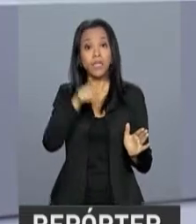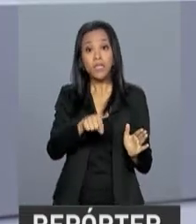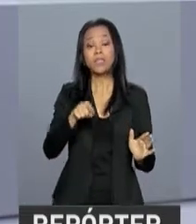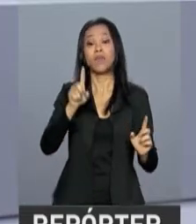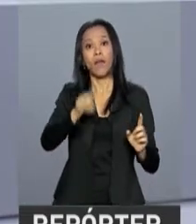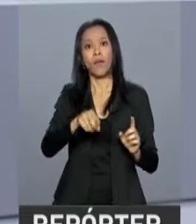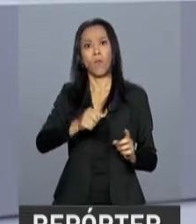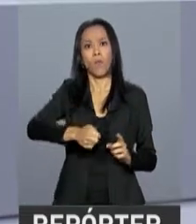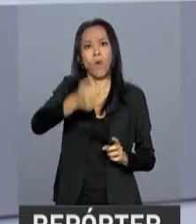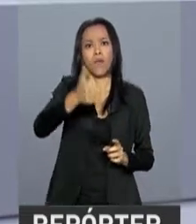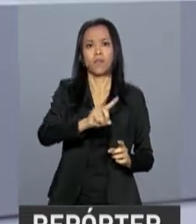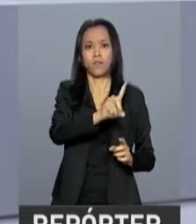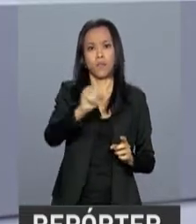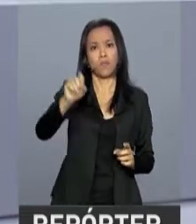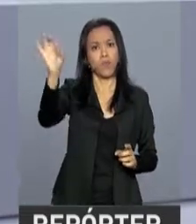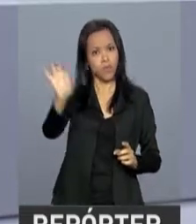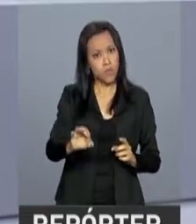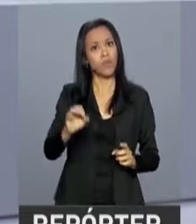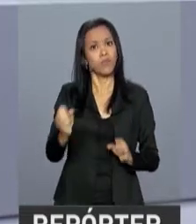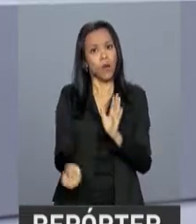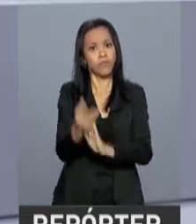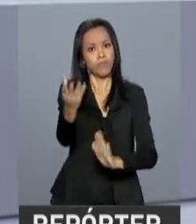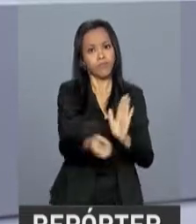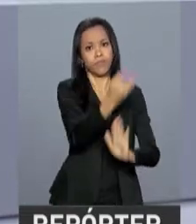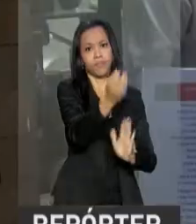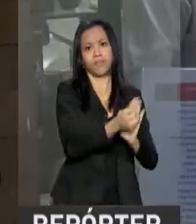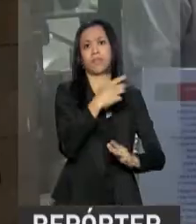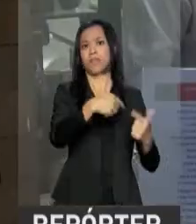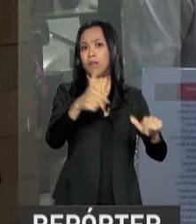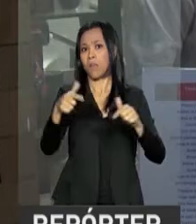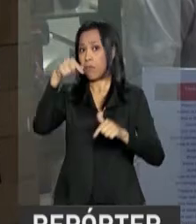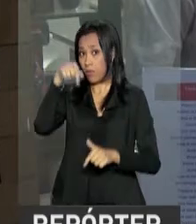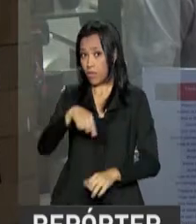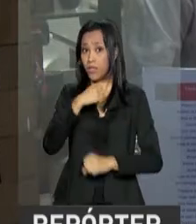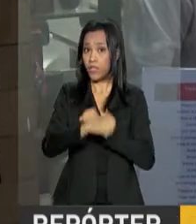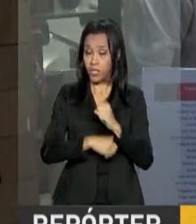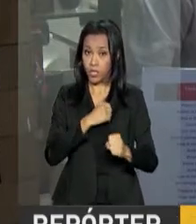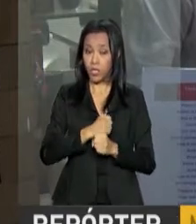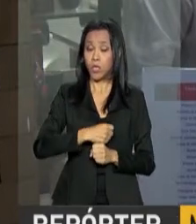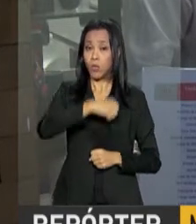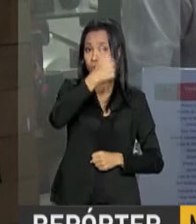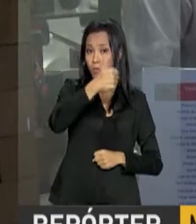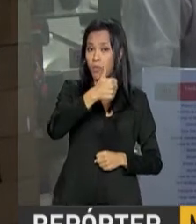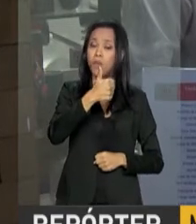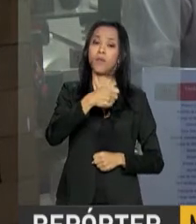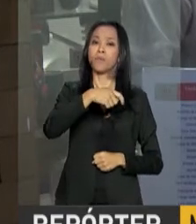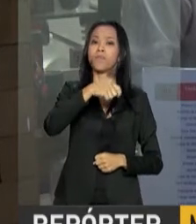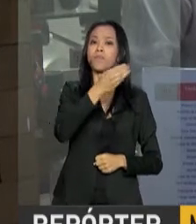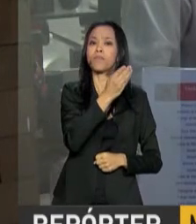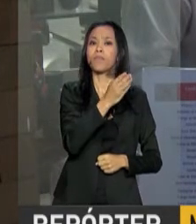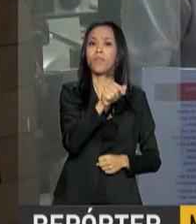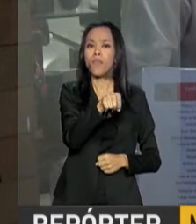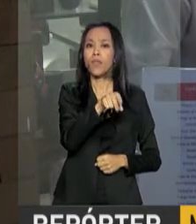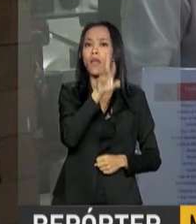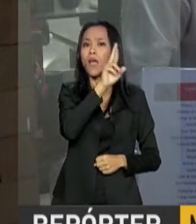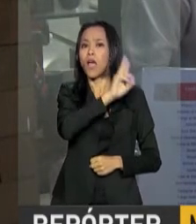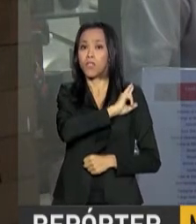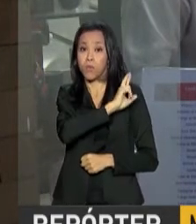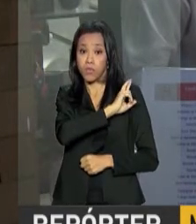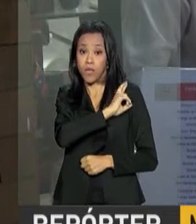quase 100 por cento dos empregos gerados este ano no primeiro bimestre as micro e pequenas empresas foram responsáveis por